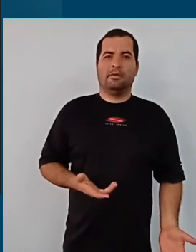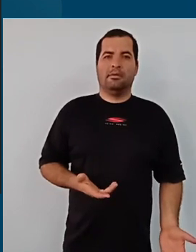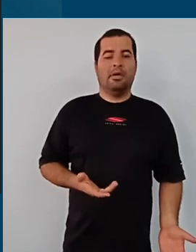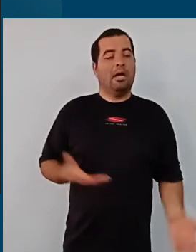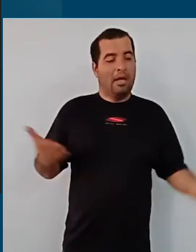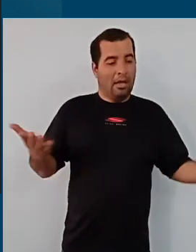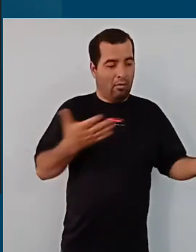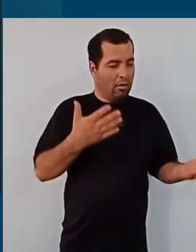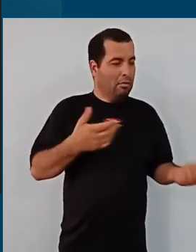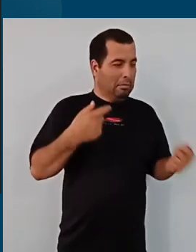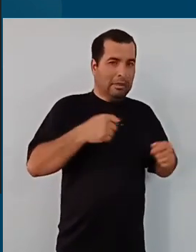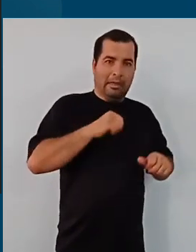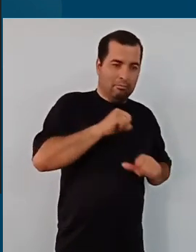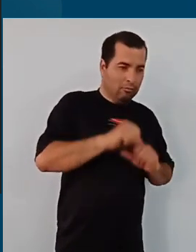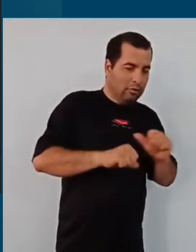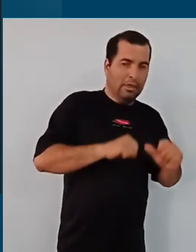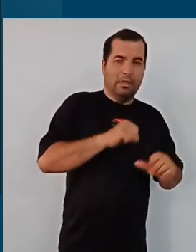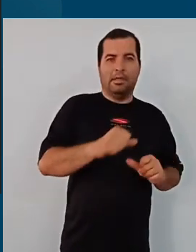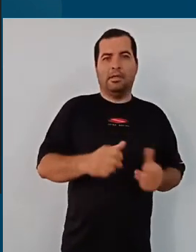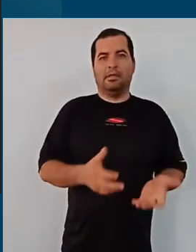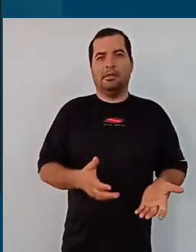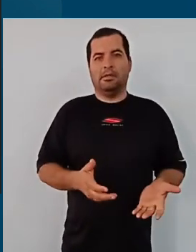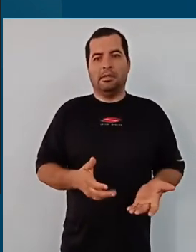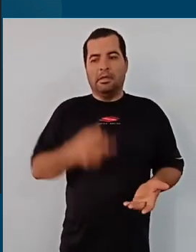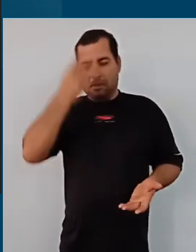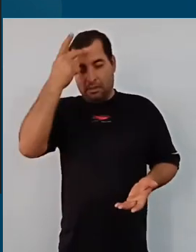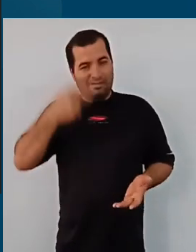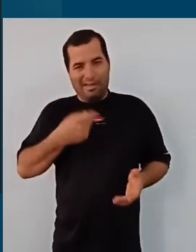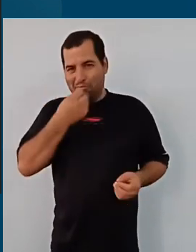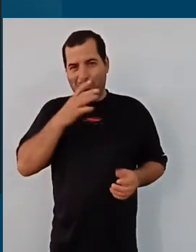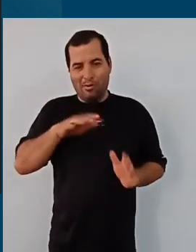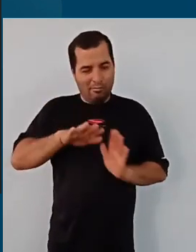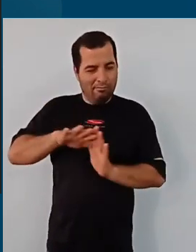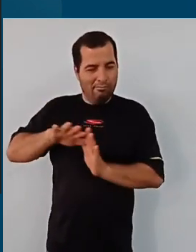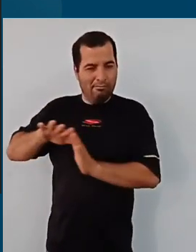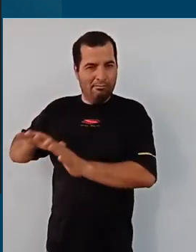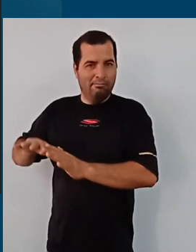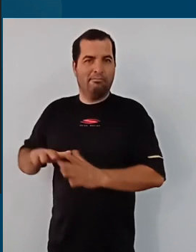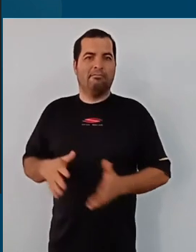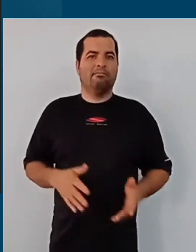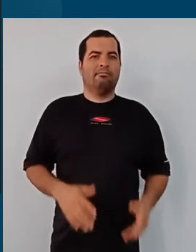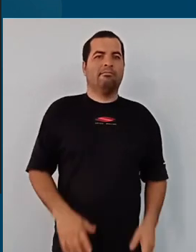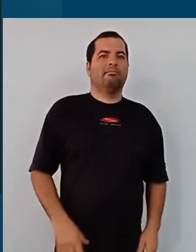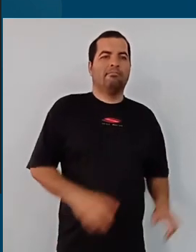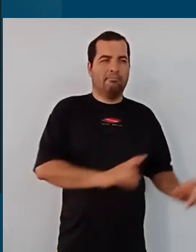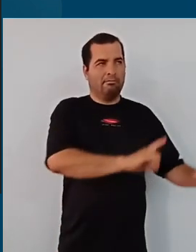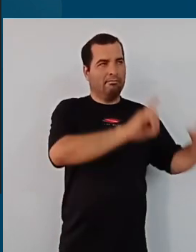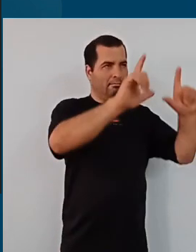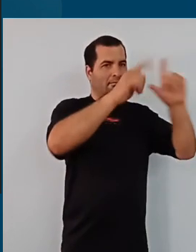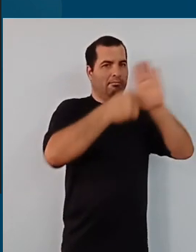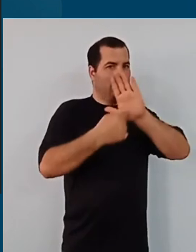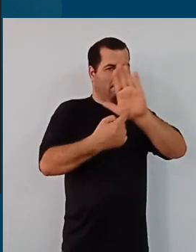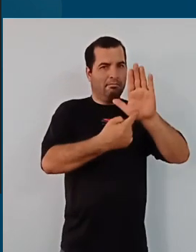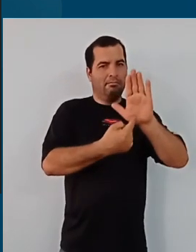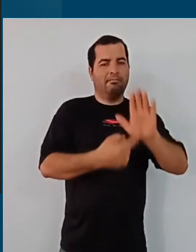se tenta reverter. Ainda na base, por favor, no próximo tela,